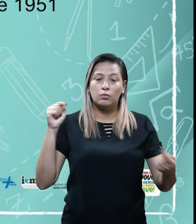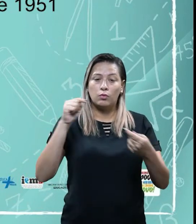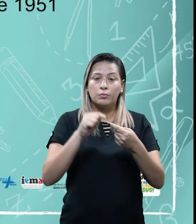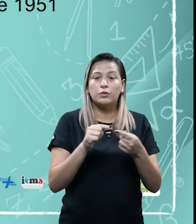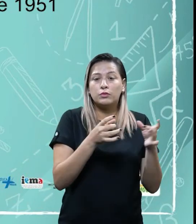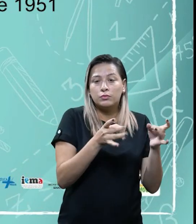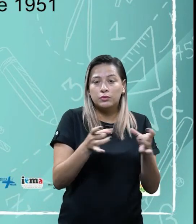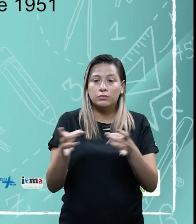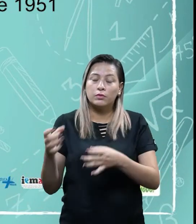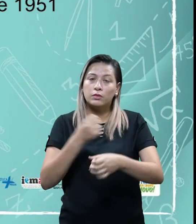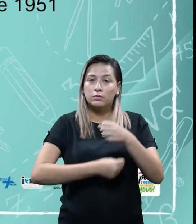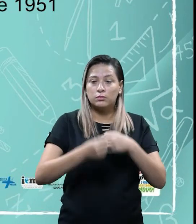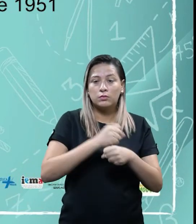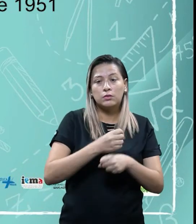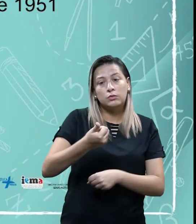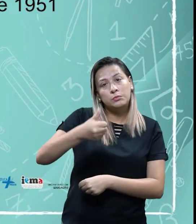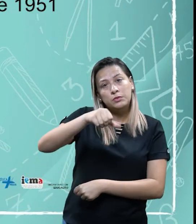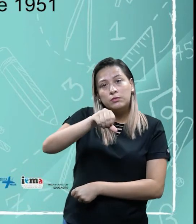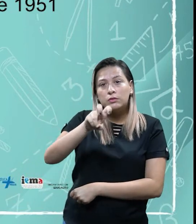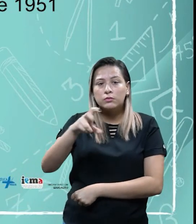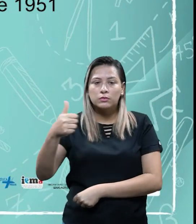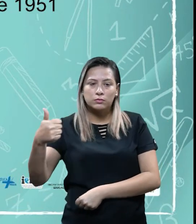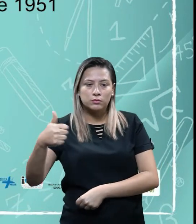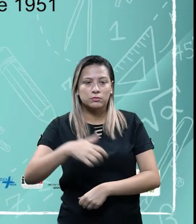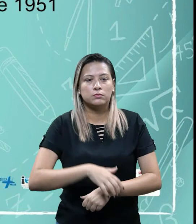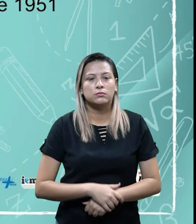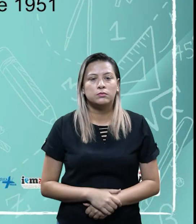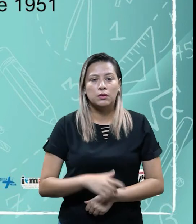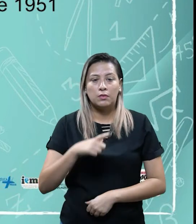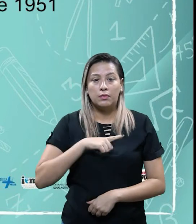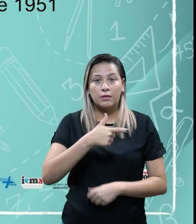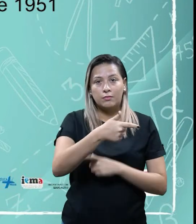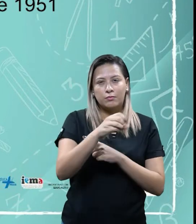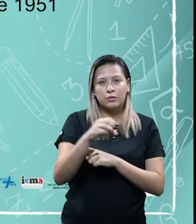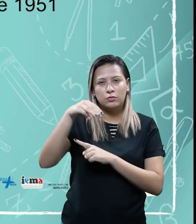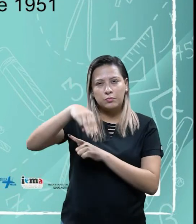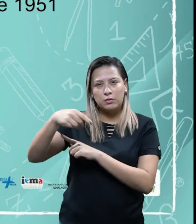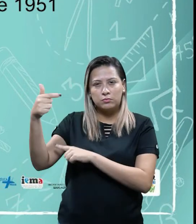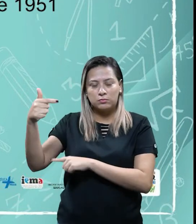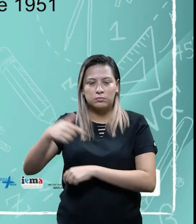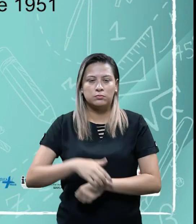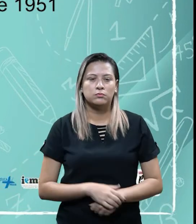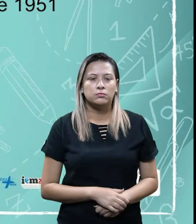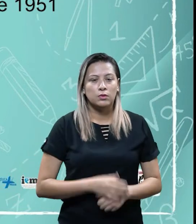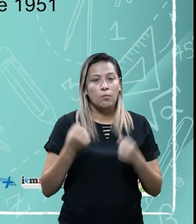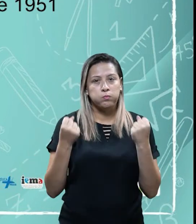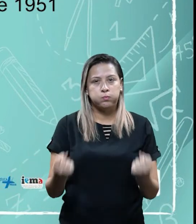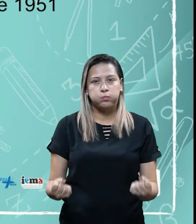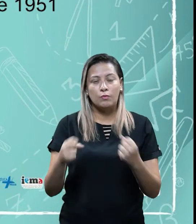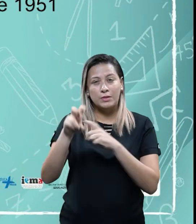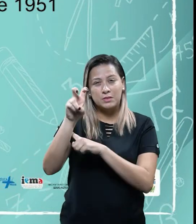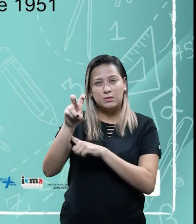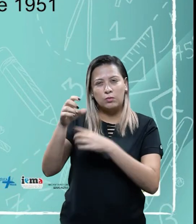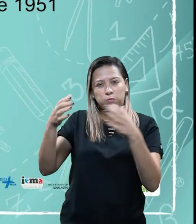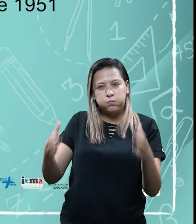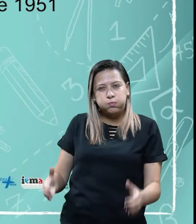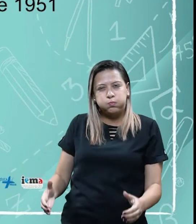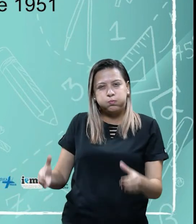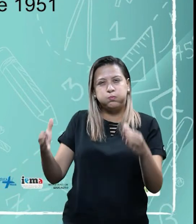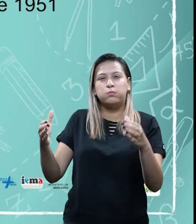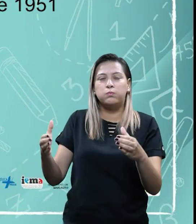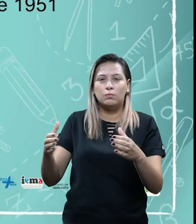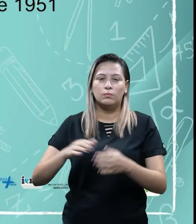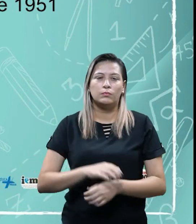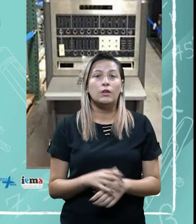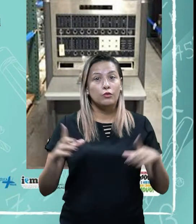fins comerciais a partir de 1951. Ele tinha cerca de 20 metros quadrados e pesava 5 toneladas, ele já